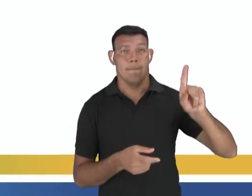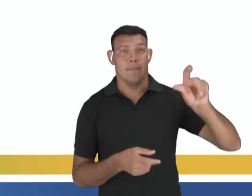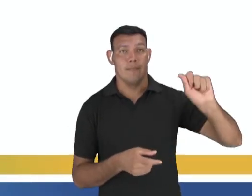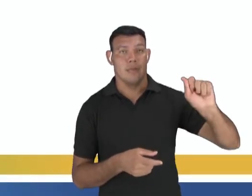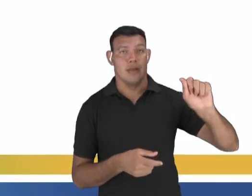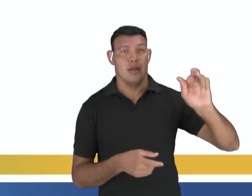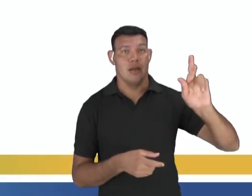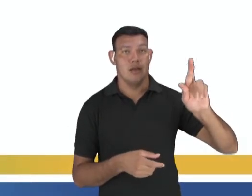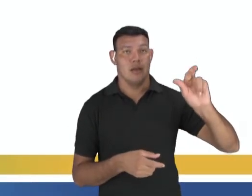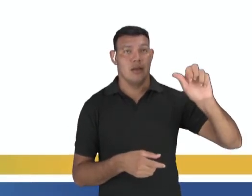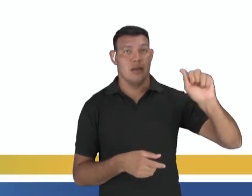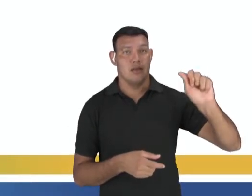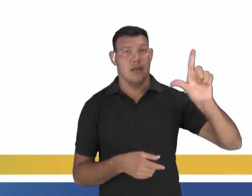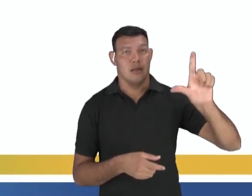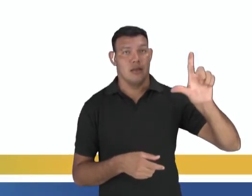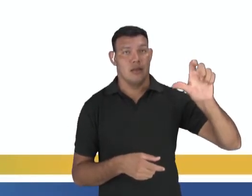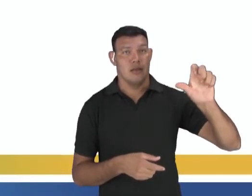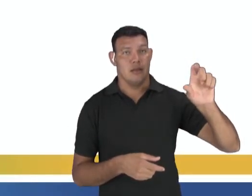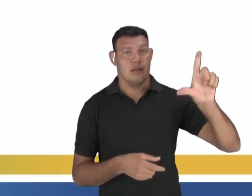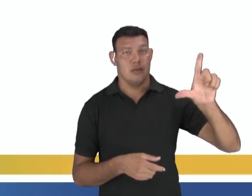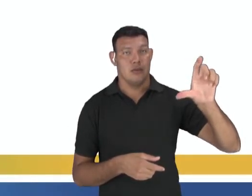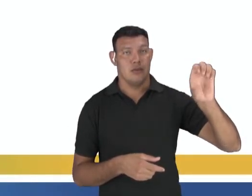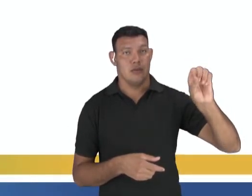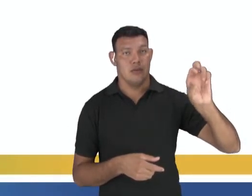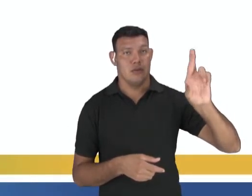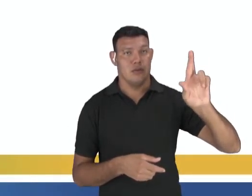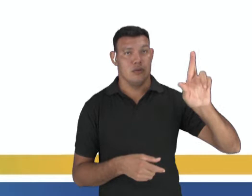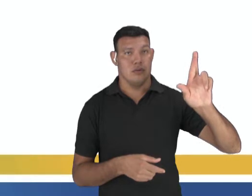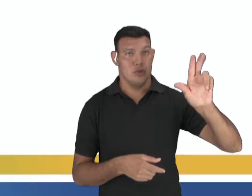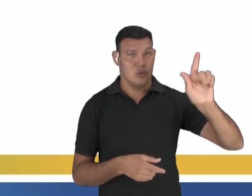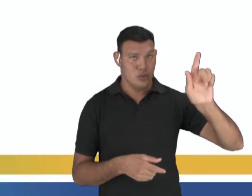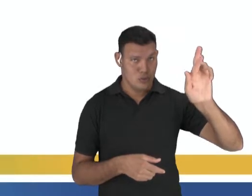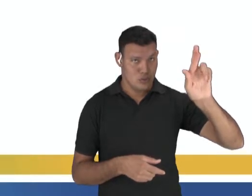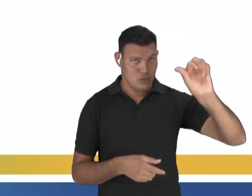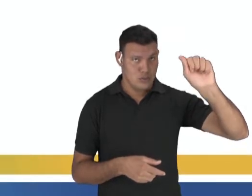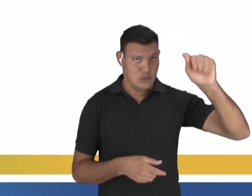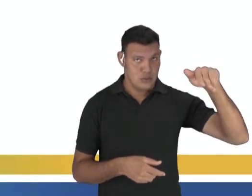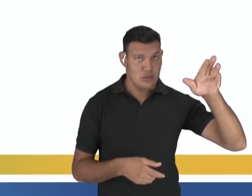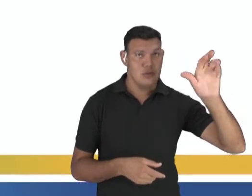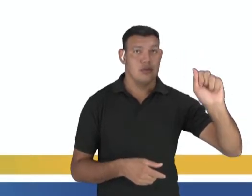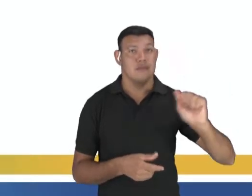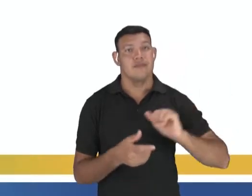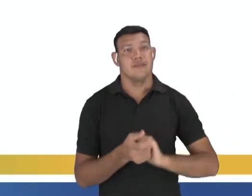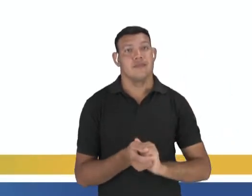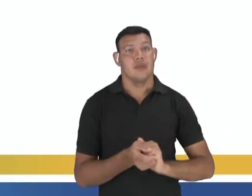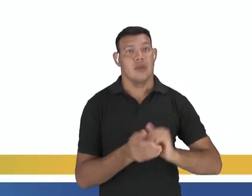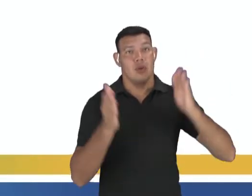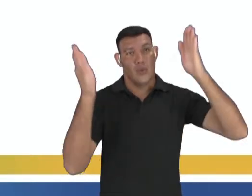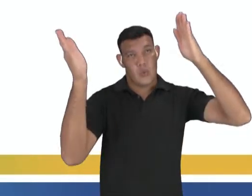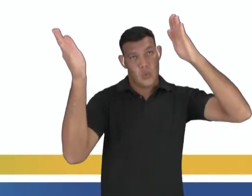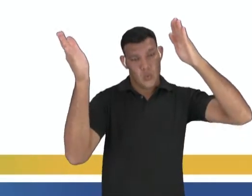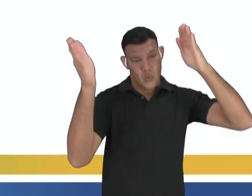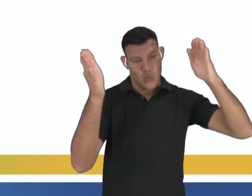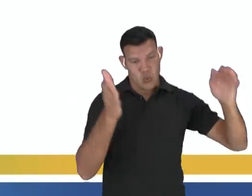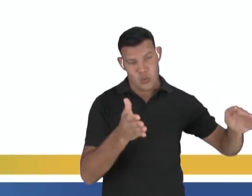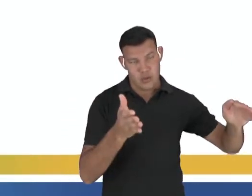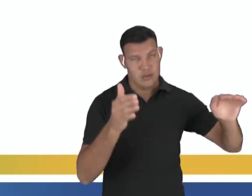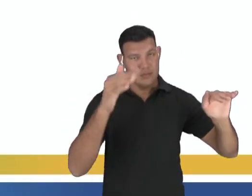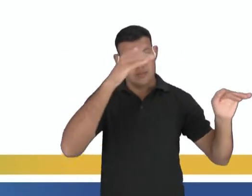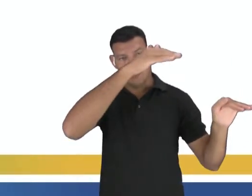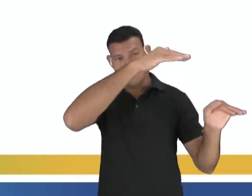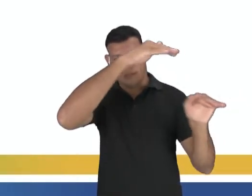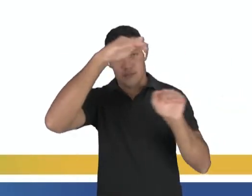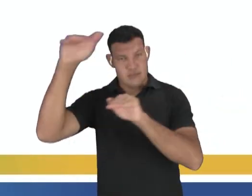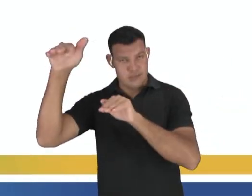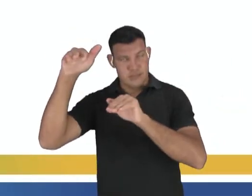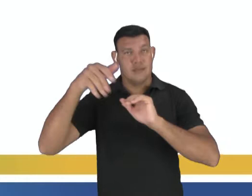paralelograma, né? O que é esse tipo de quadrilátero? É um quadrilátero que possui os lados opostos paralelos e congruentes.